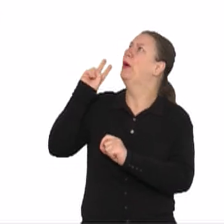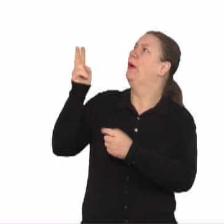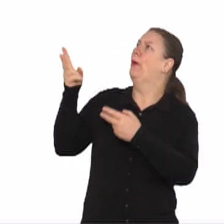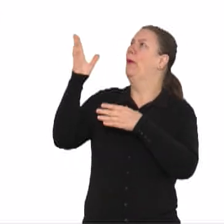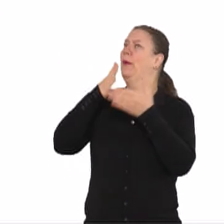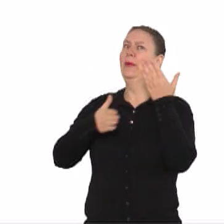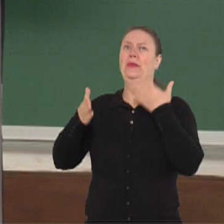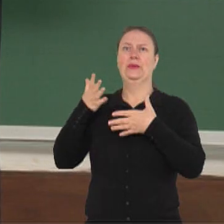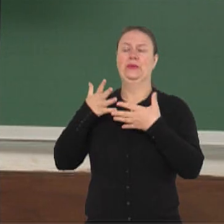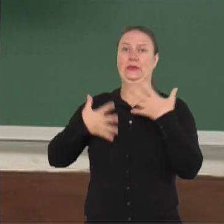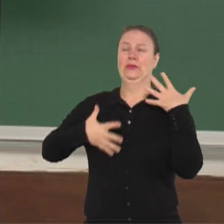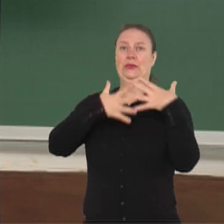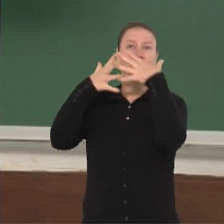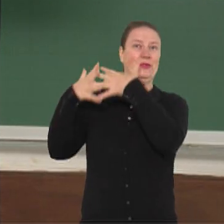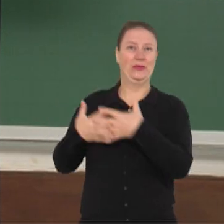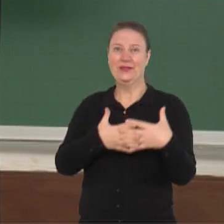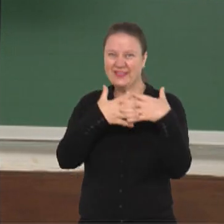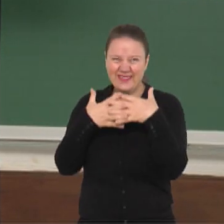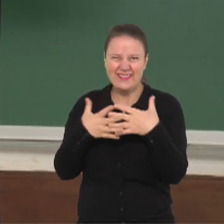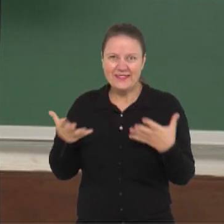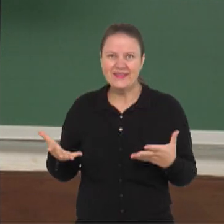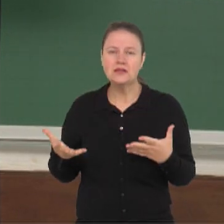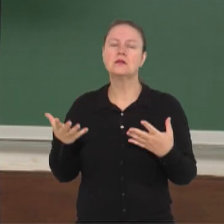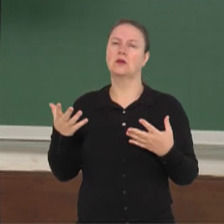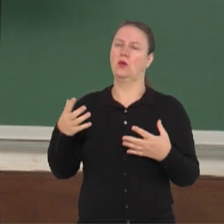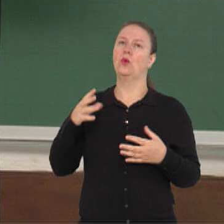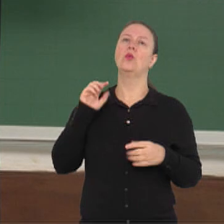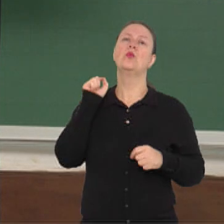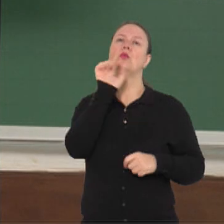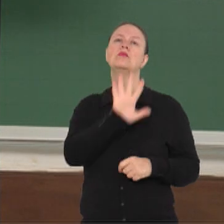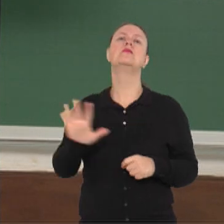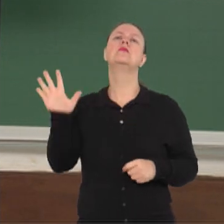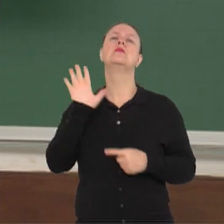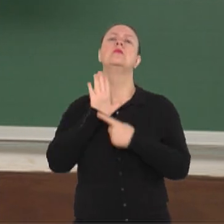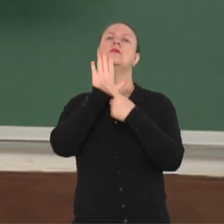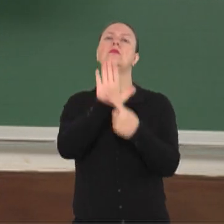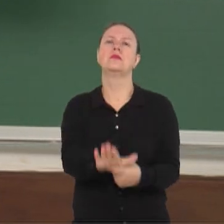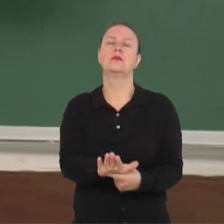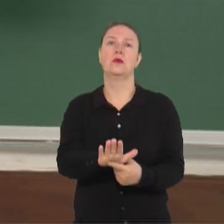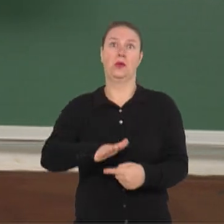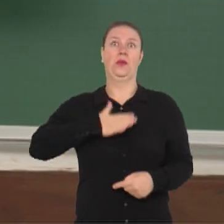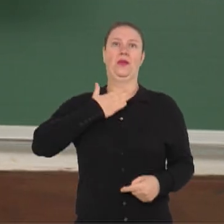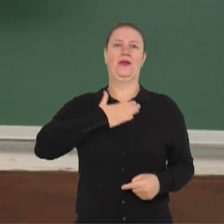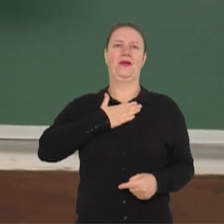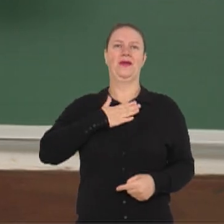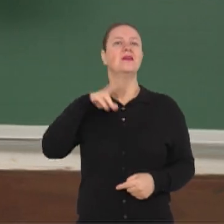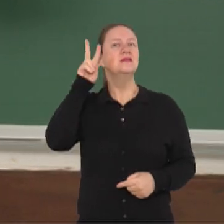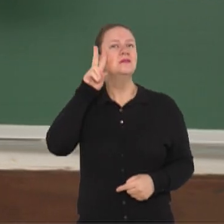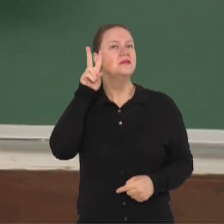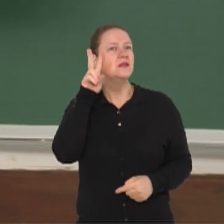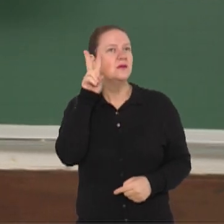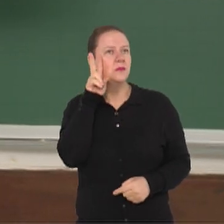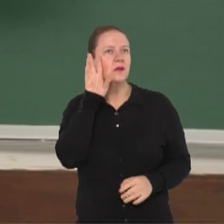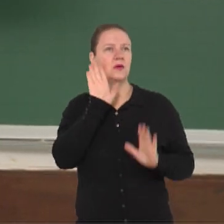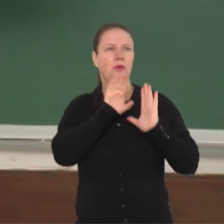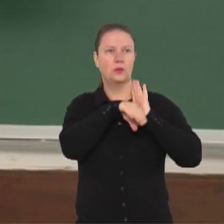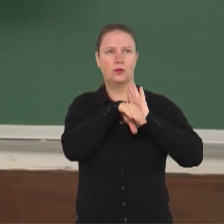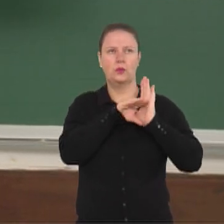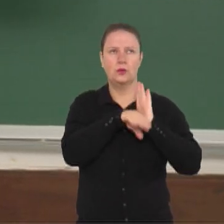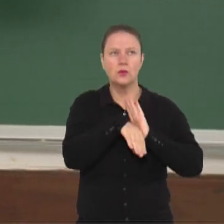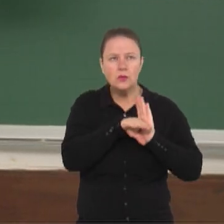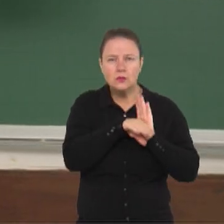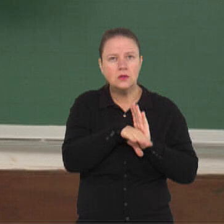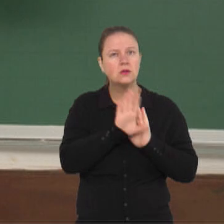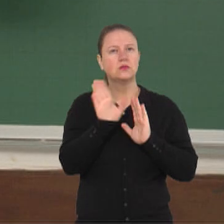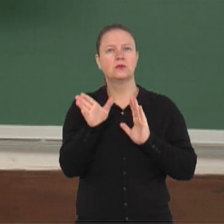Eu trouxe essa imagem de início para impactar um pouquinho e, claro, lembrar de alguns conceitos até que você tenha visto, provavelmente você